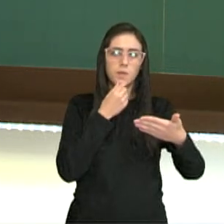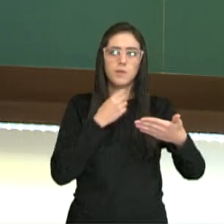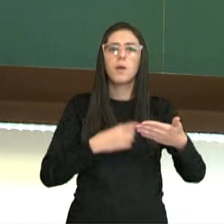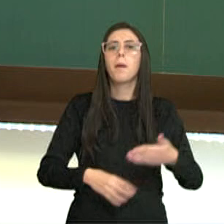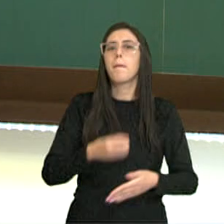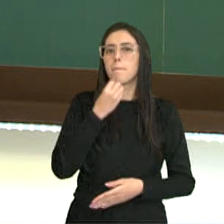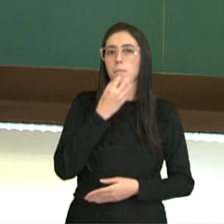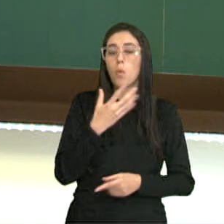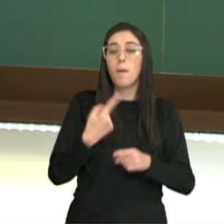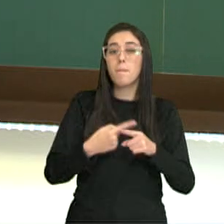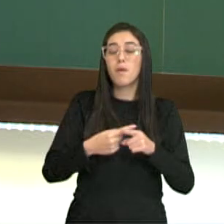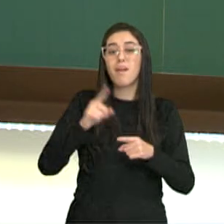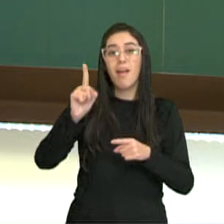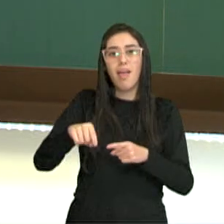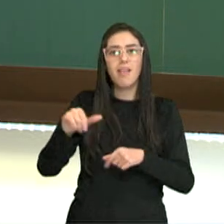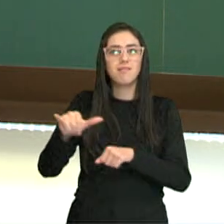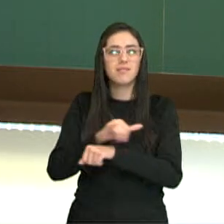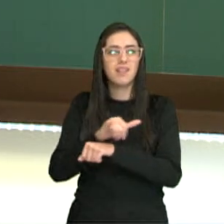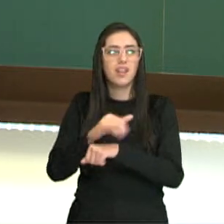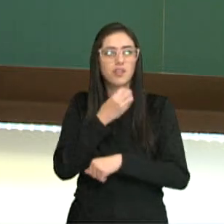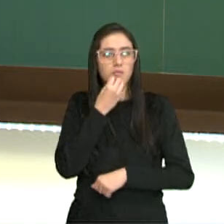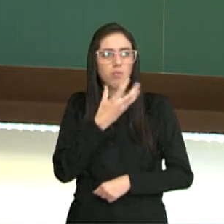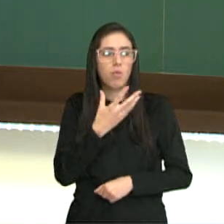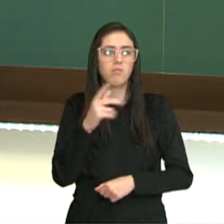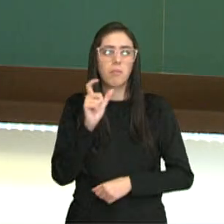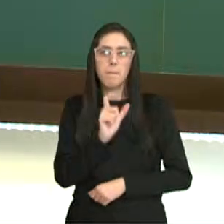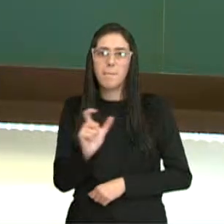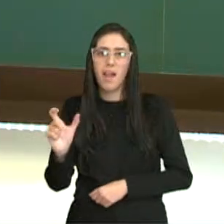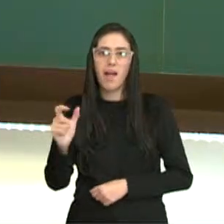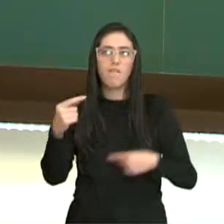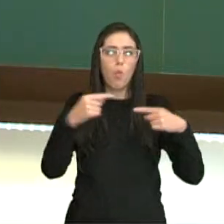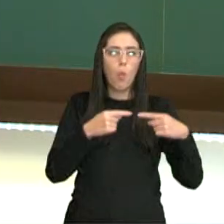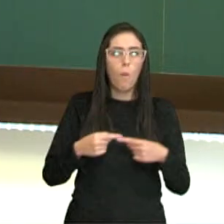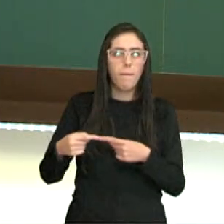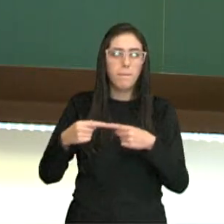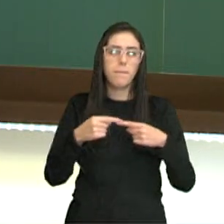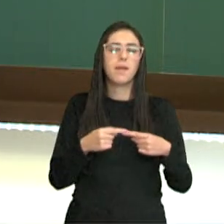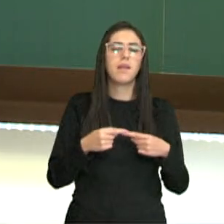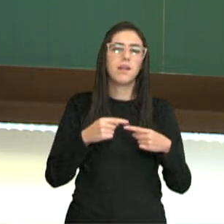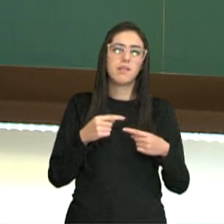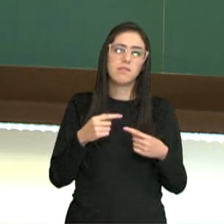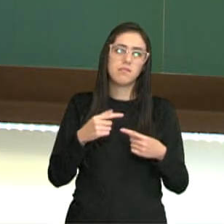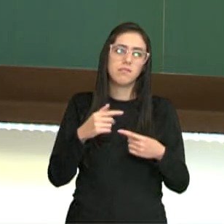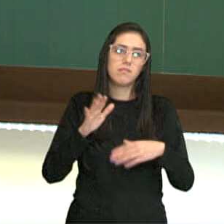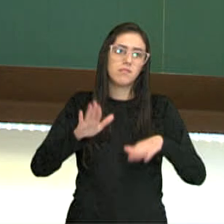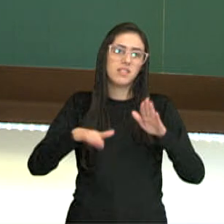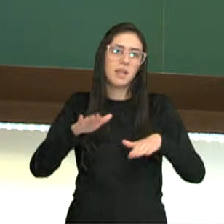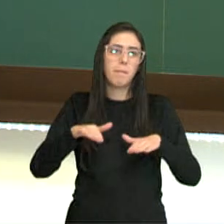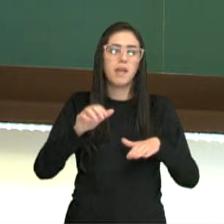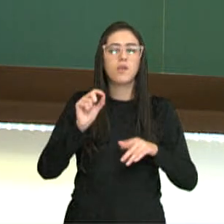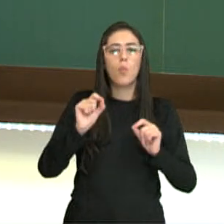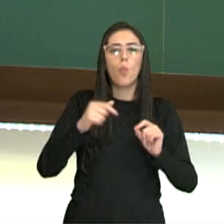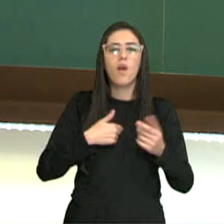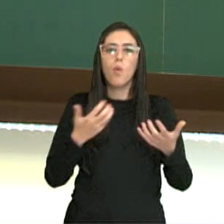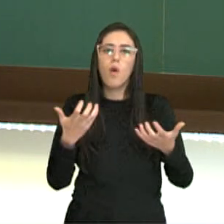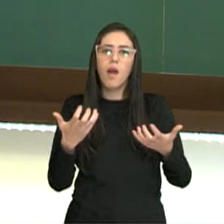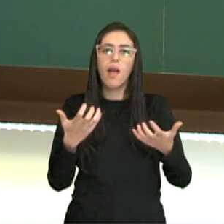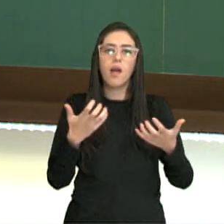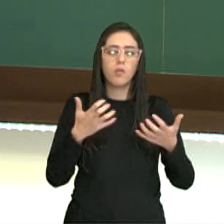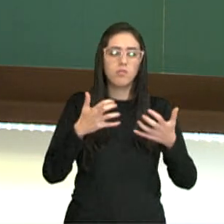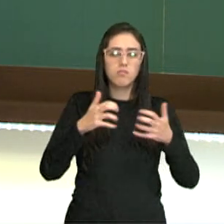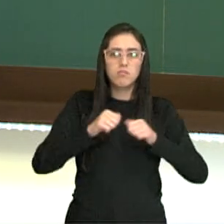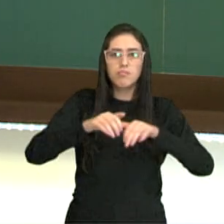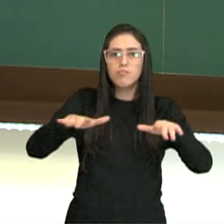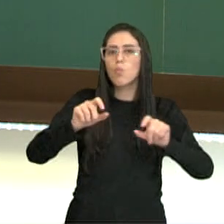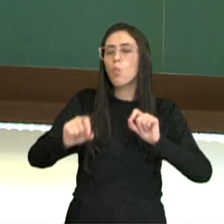esse é um jogo, né, que a gente faz com as palavras aí, dependendo da intenção que a gente tem com o nosso interlocutor, tá certo, pessoal?